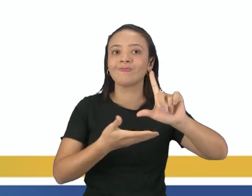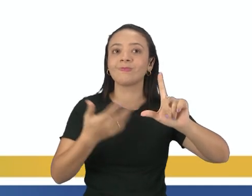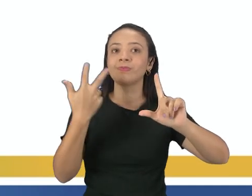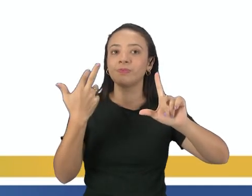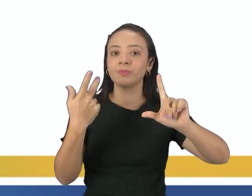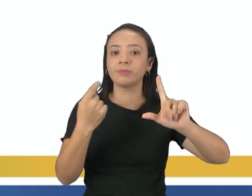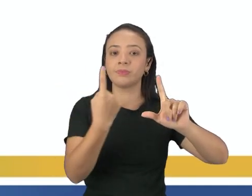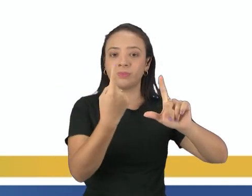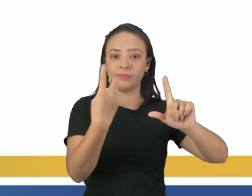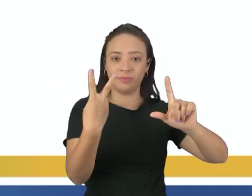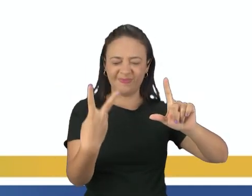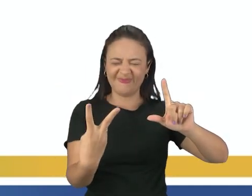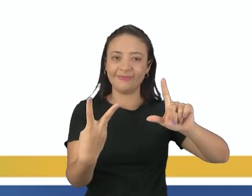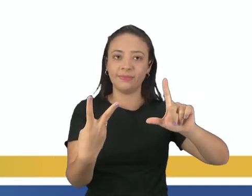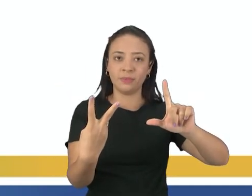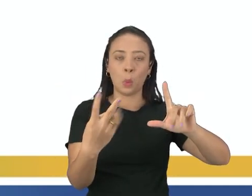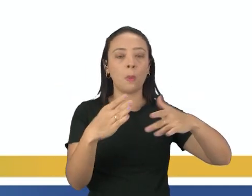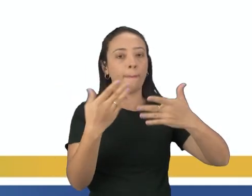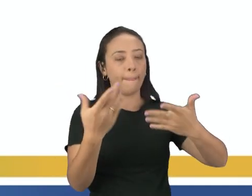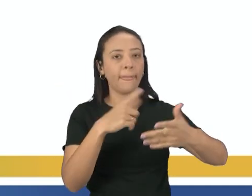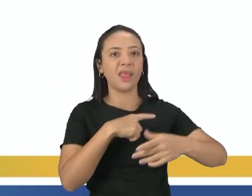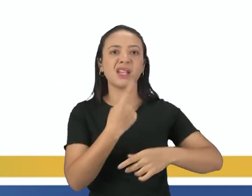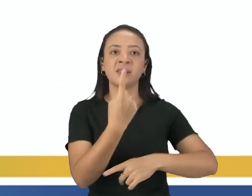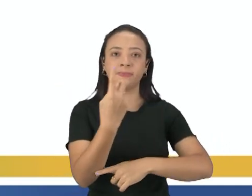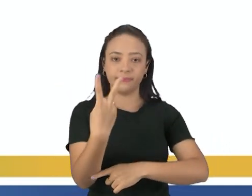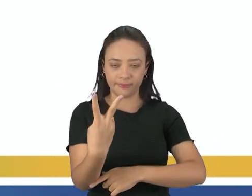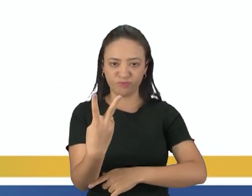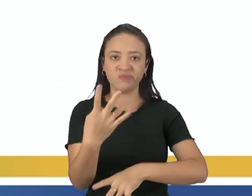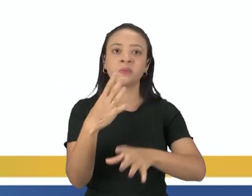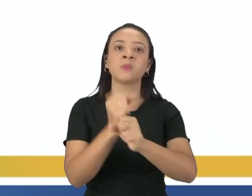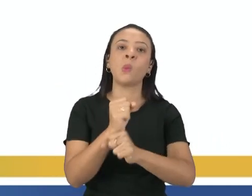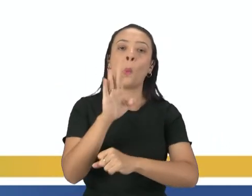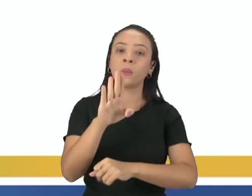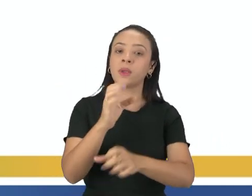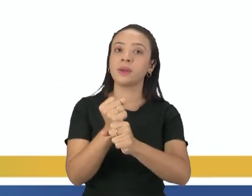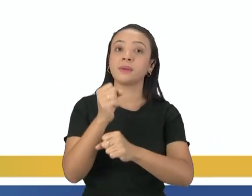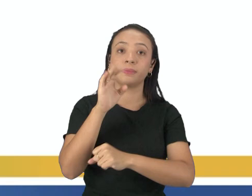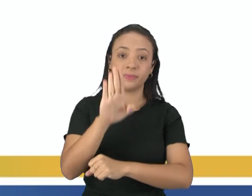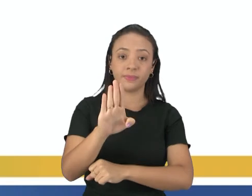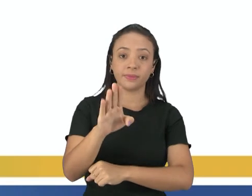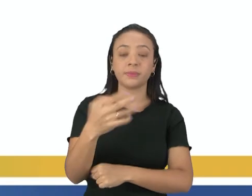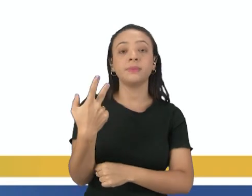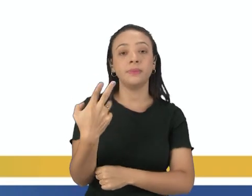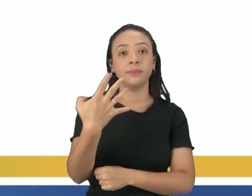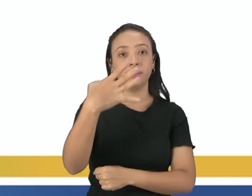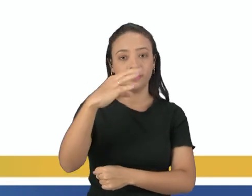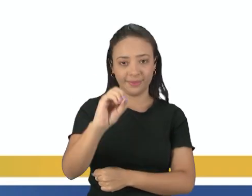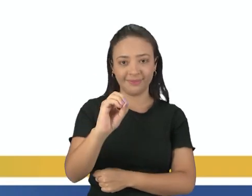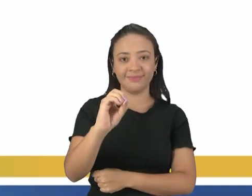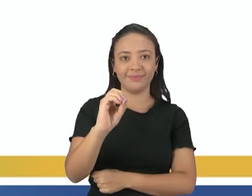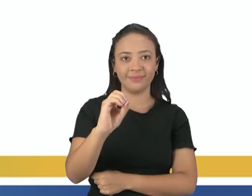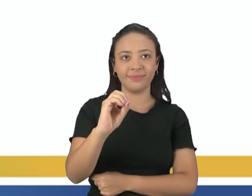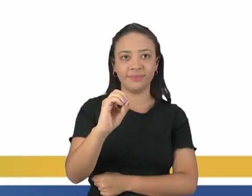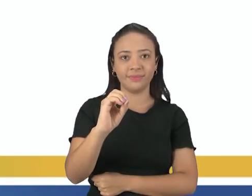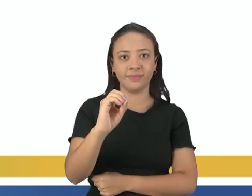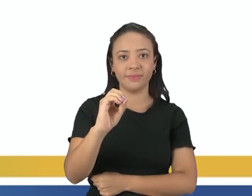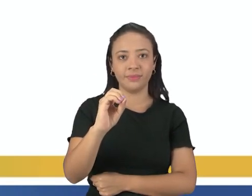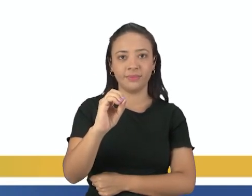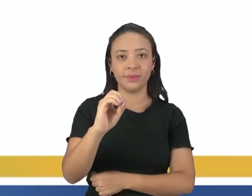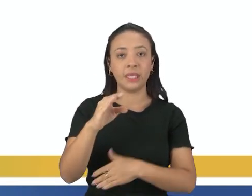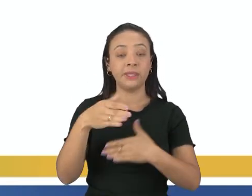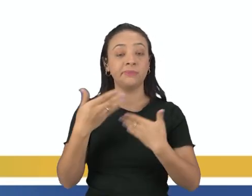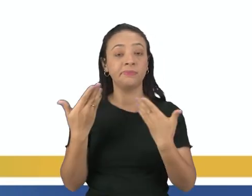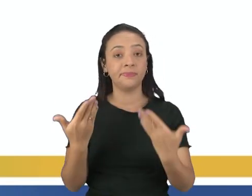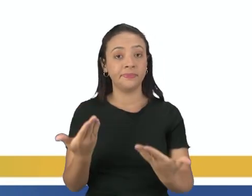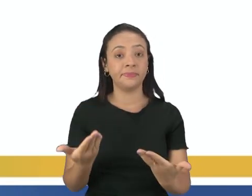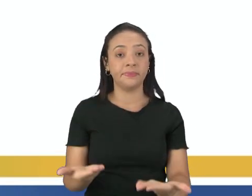é igual a 12, né? Então, temos que 12 mais B é igual a 40.